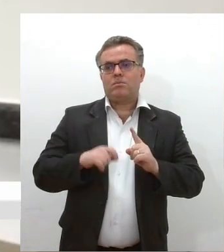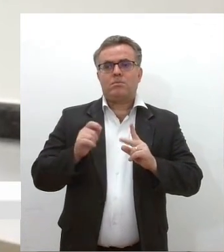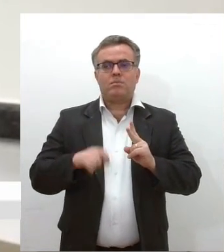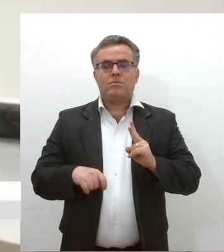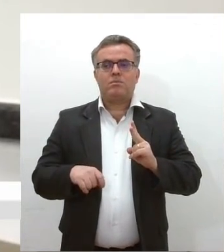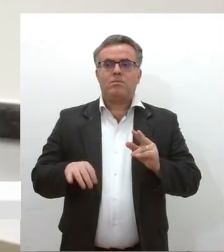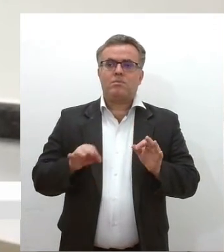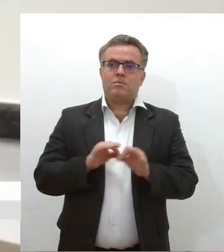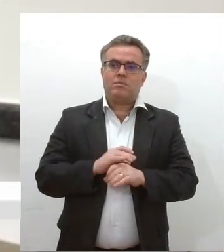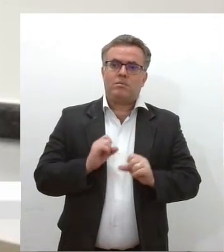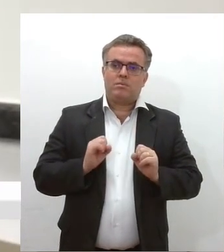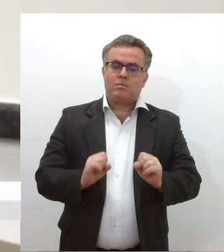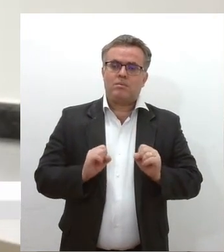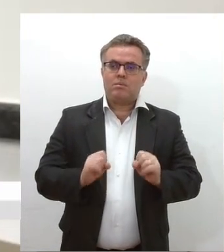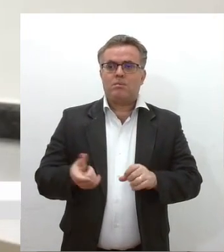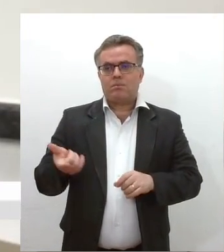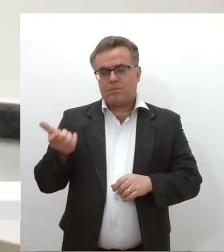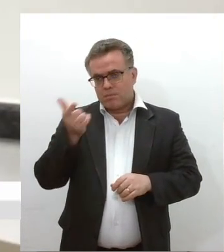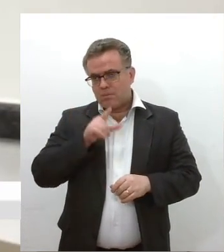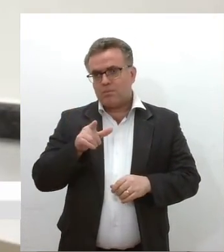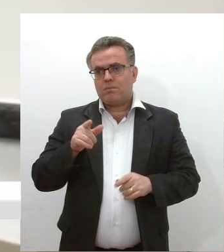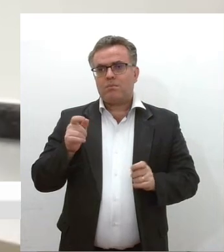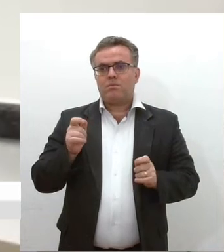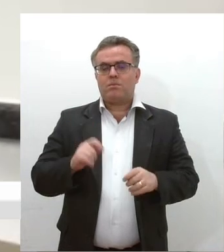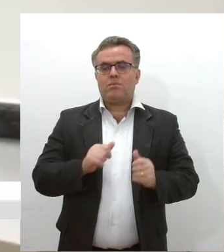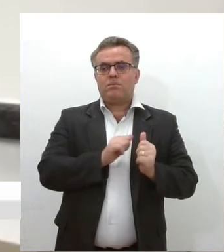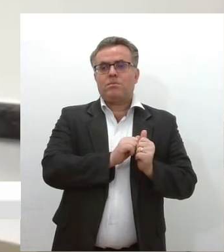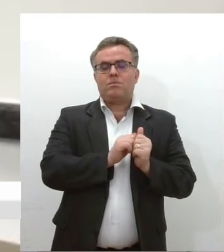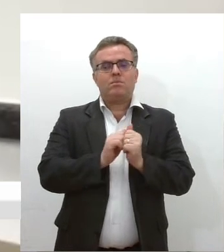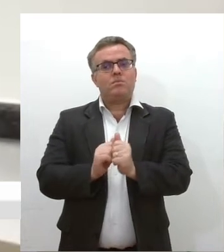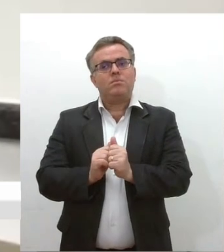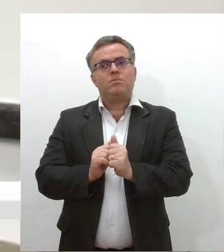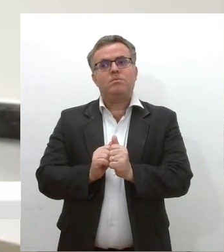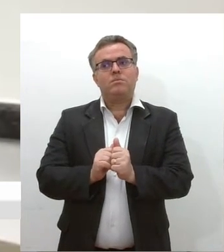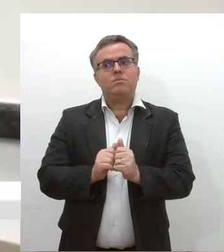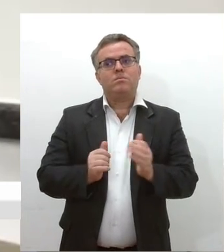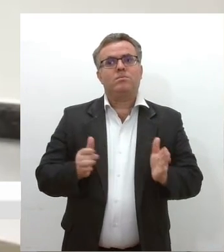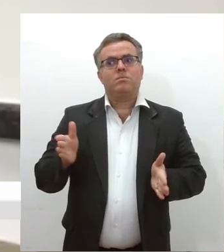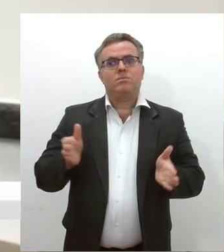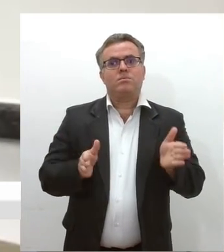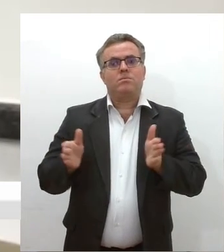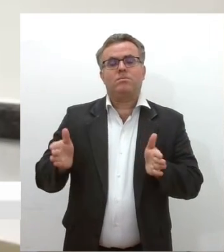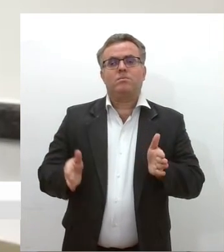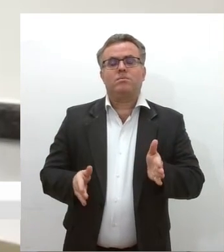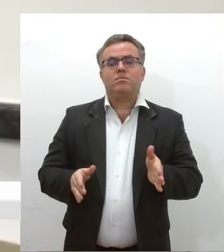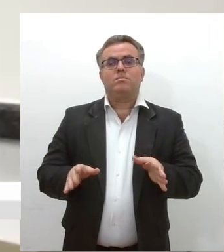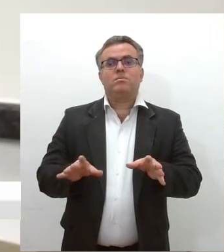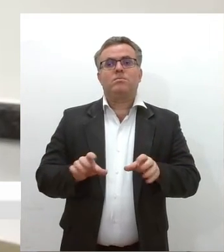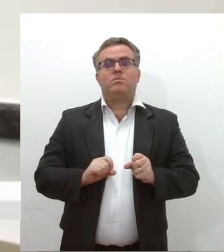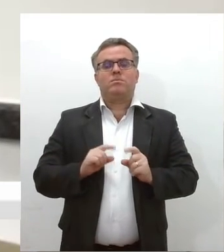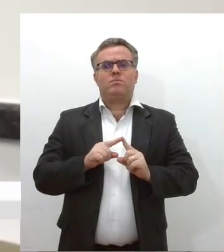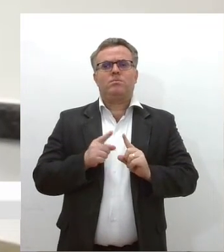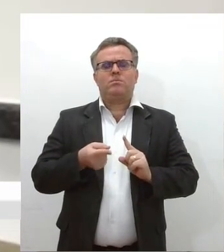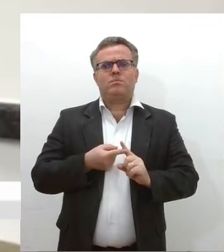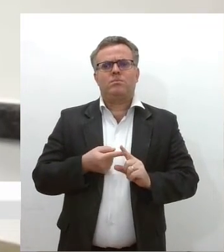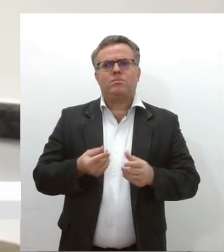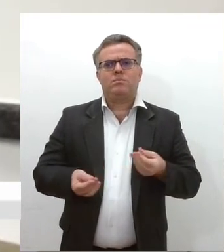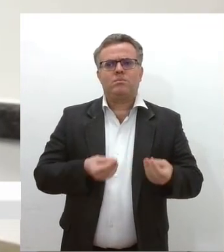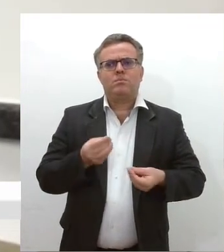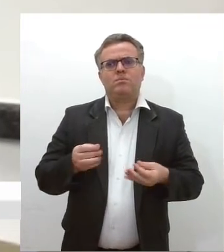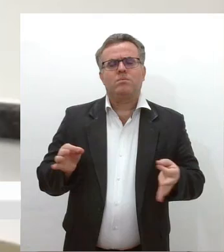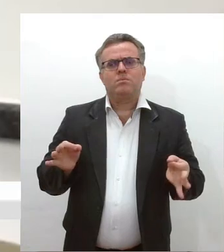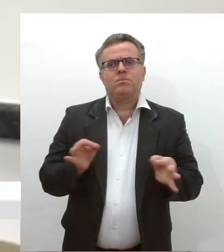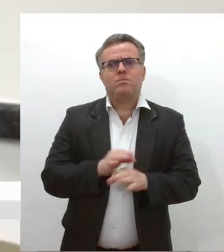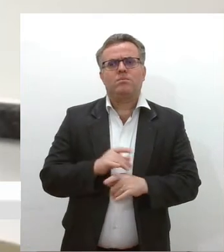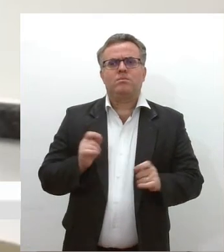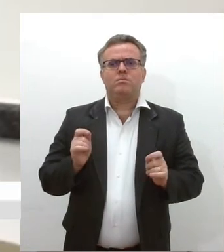você consiga voltar a acompanhar o seu período fértil, tá? Se você tiver dúvidas sobre o período fértil, na farmácia vende os